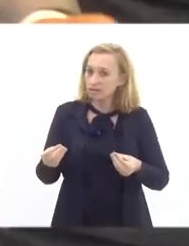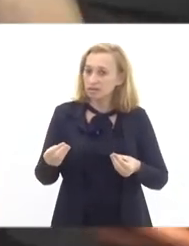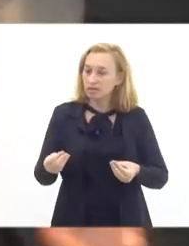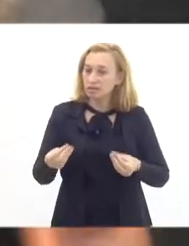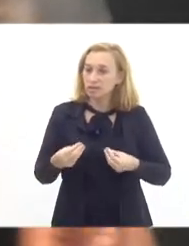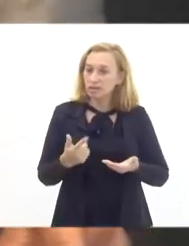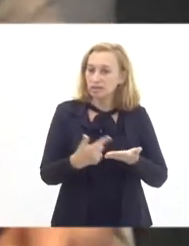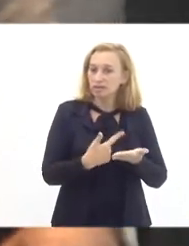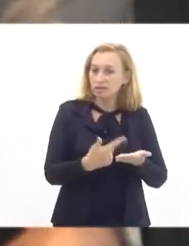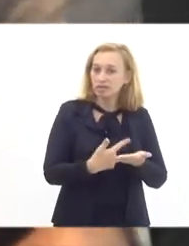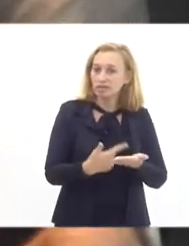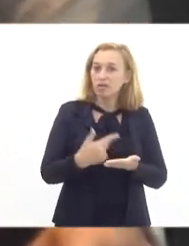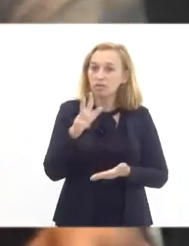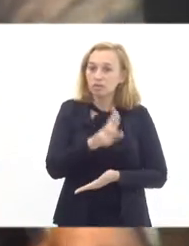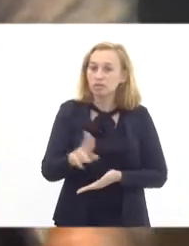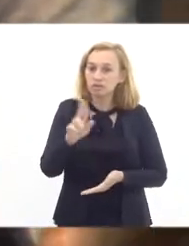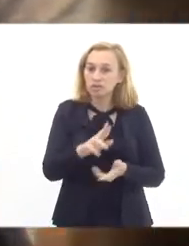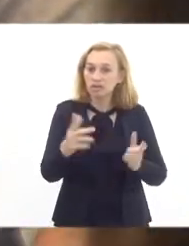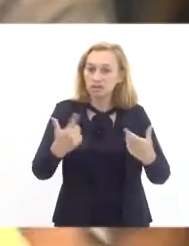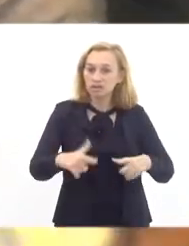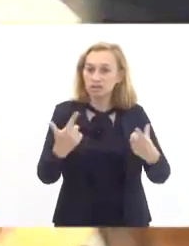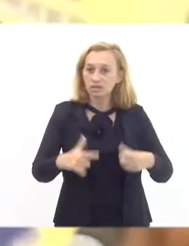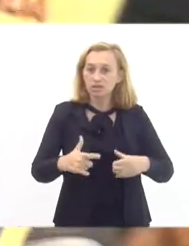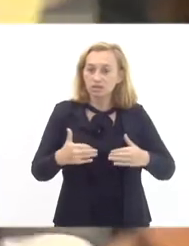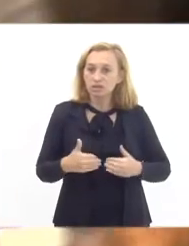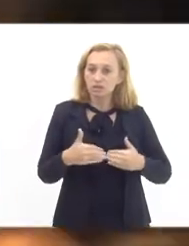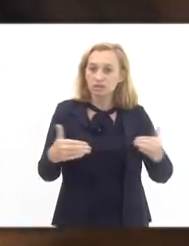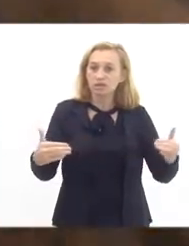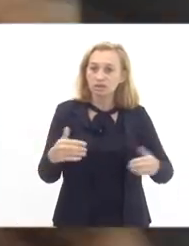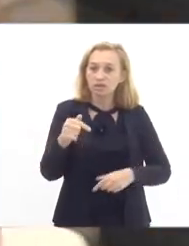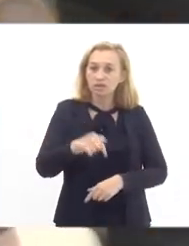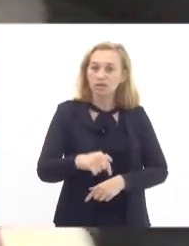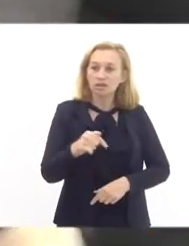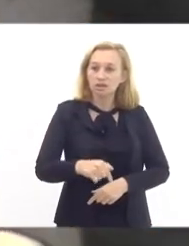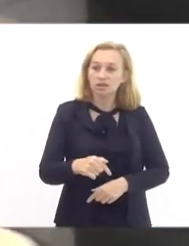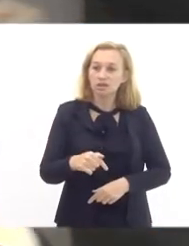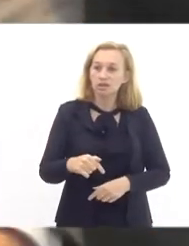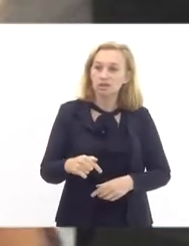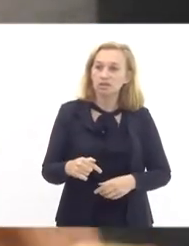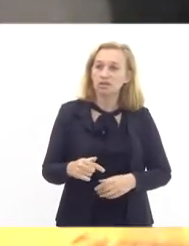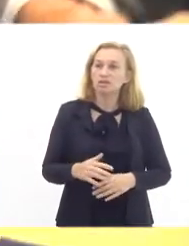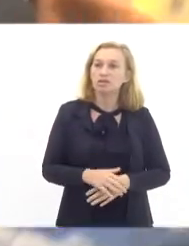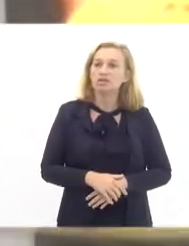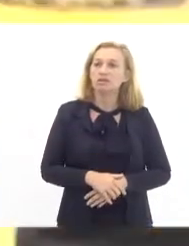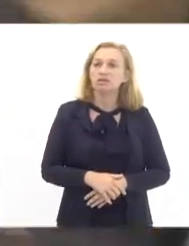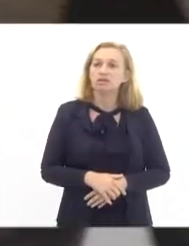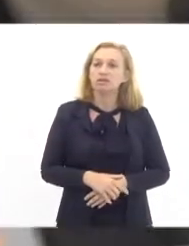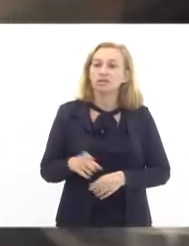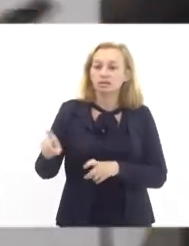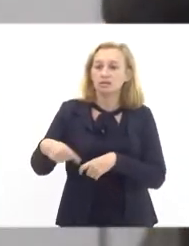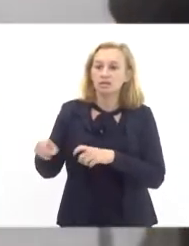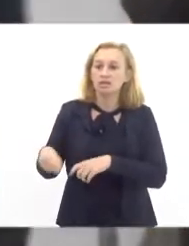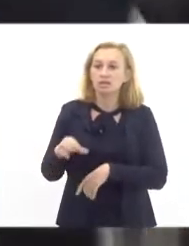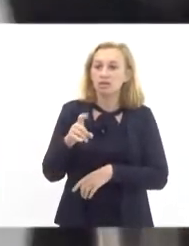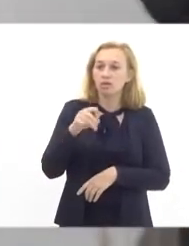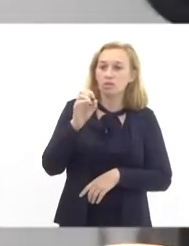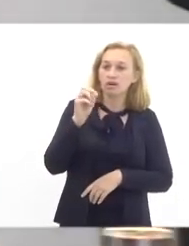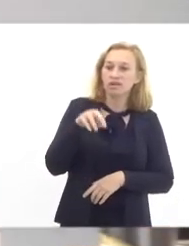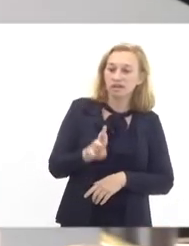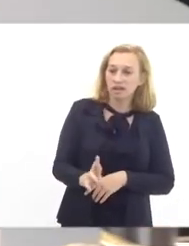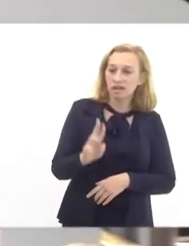revista. Vamos usar esse espaço como lançamento aqui da revista, né? Fazenda Colubandê, quem ama,